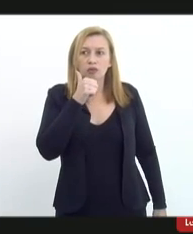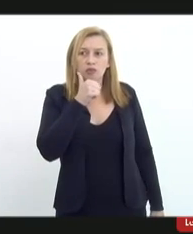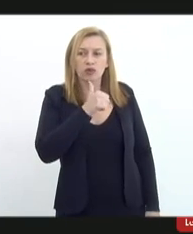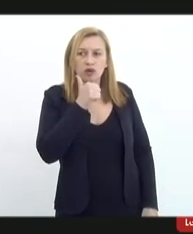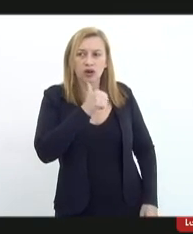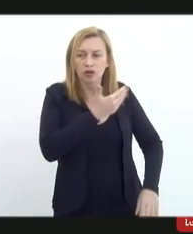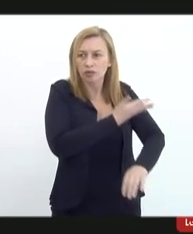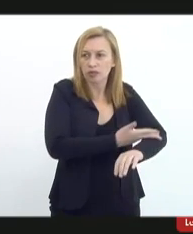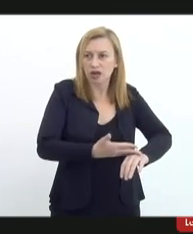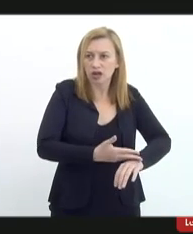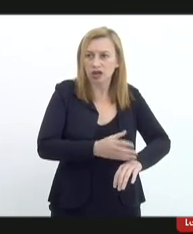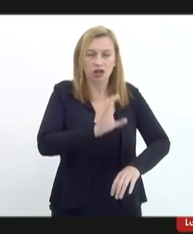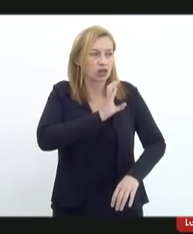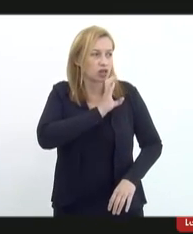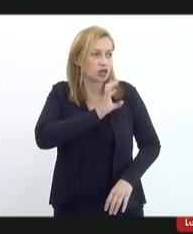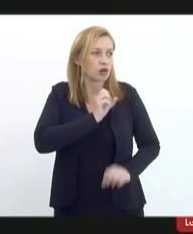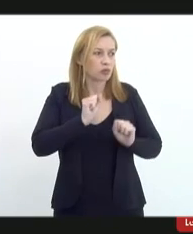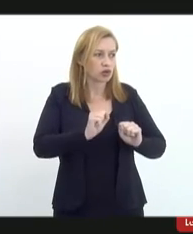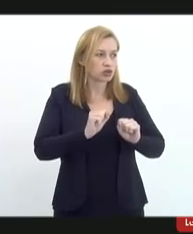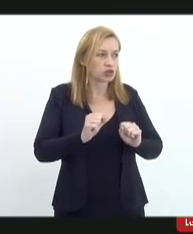possa dormir até o meio-dia.